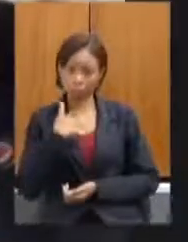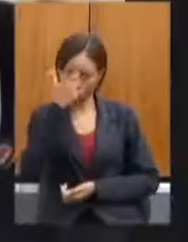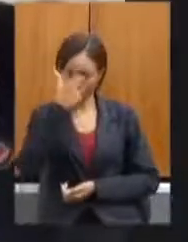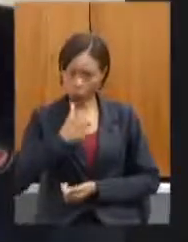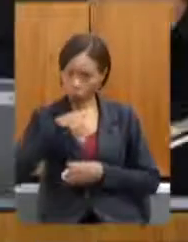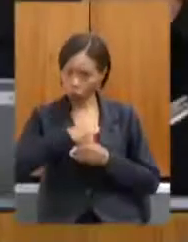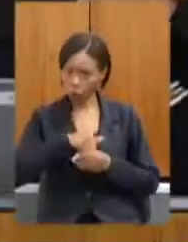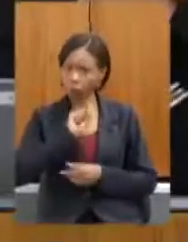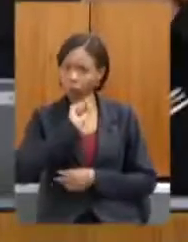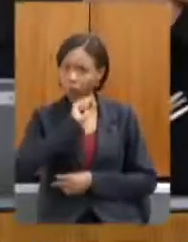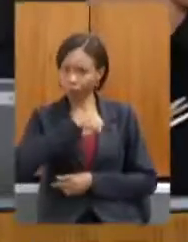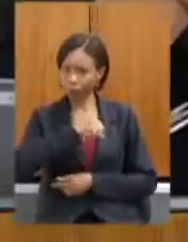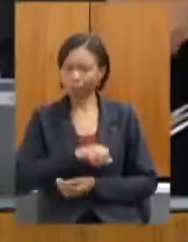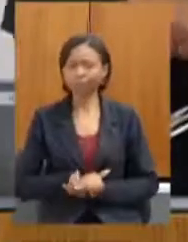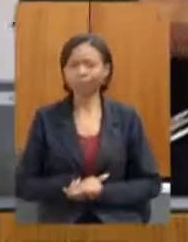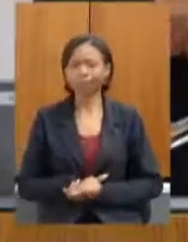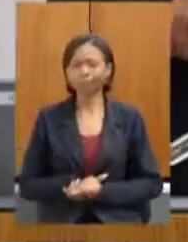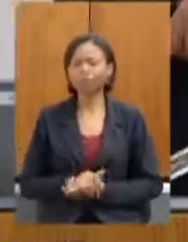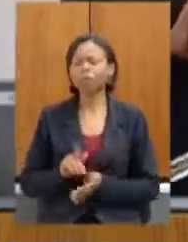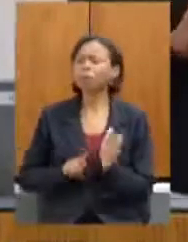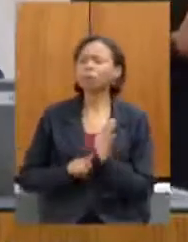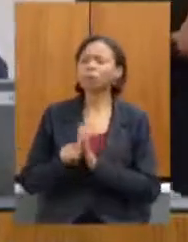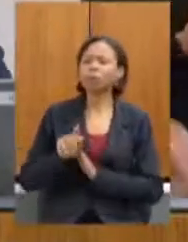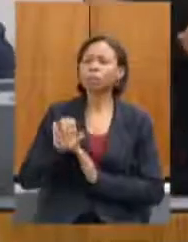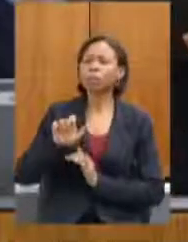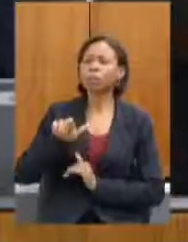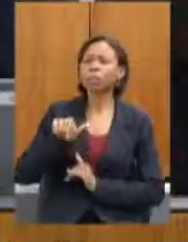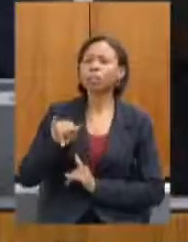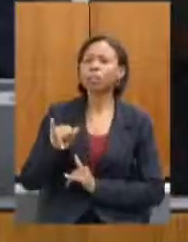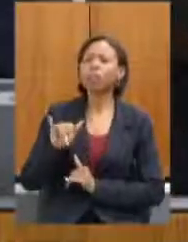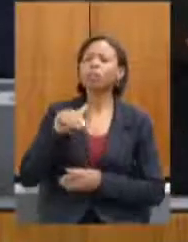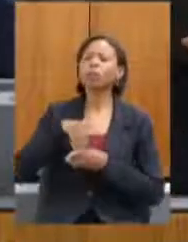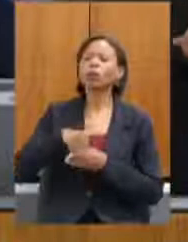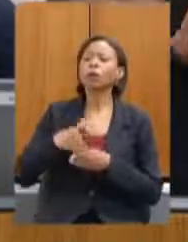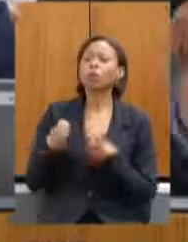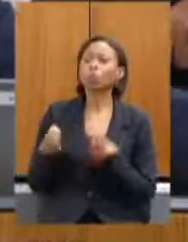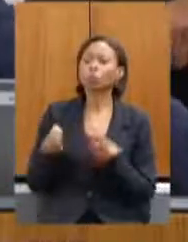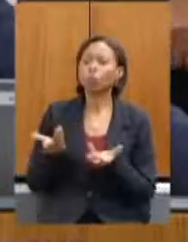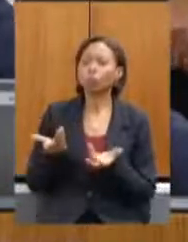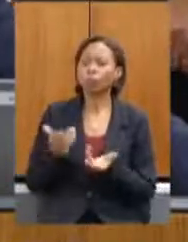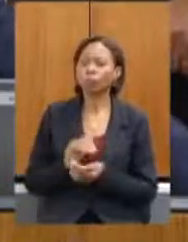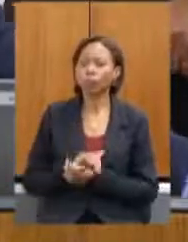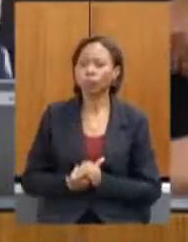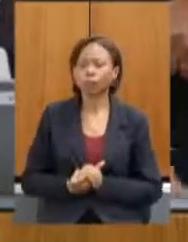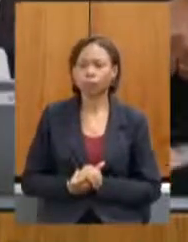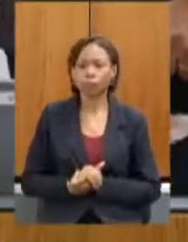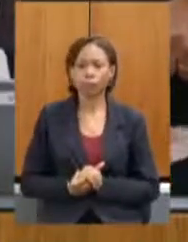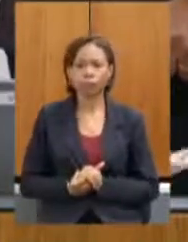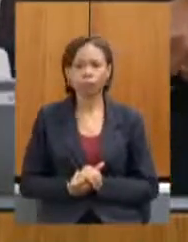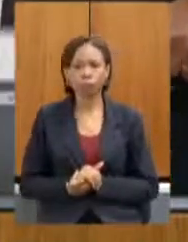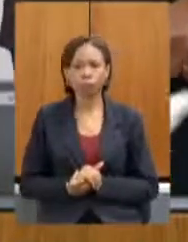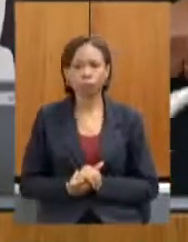sim cuidado Doutor ele tá vindo com voto Deputado autor ele tarquini